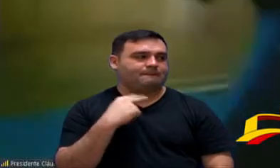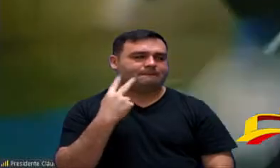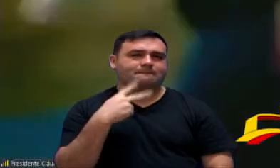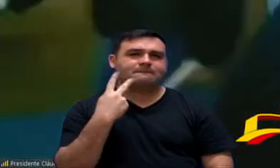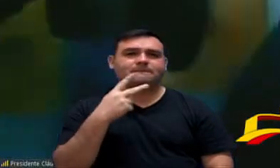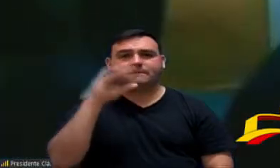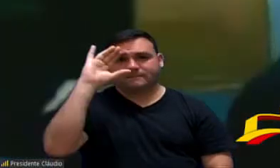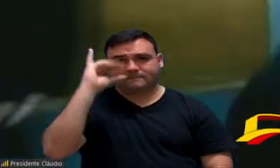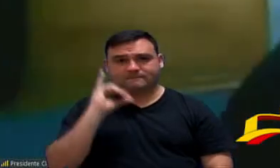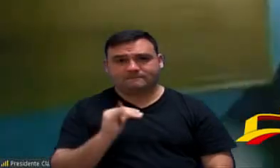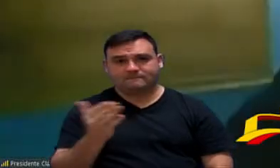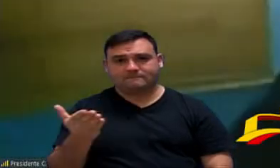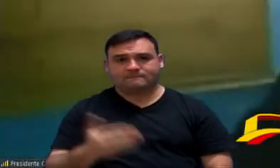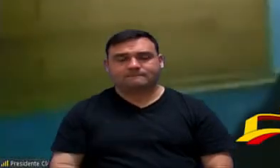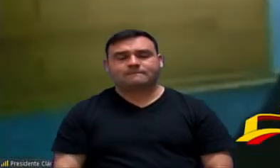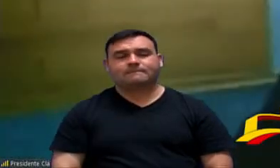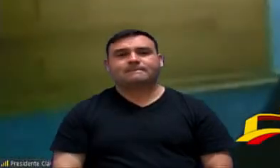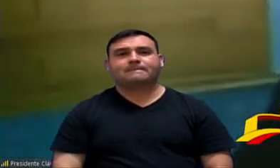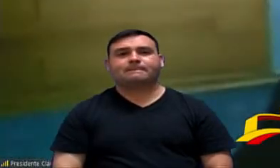Vereador Iara, então.